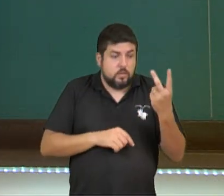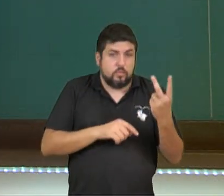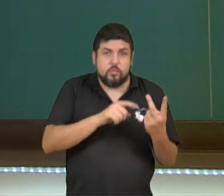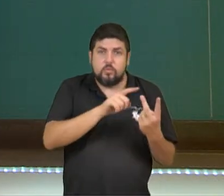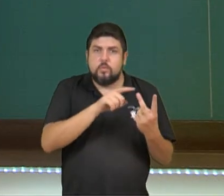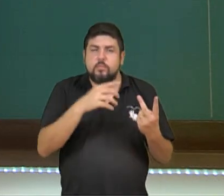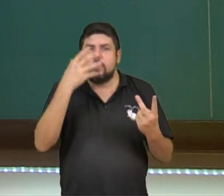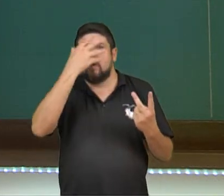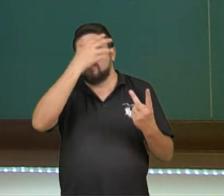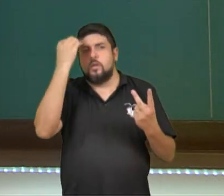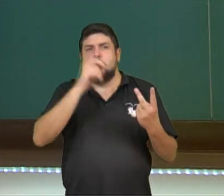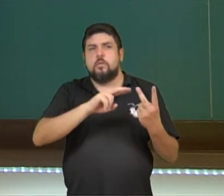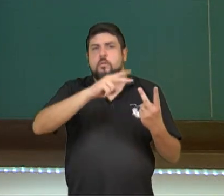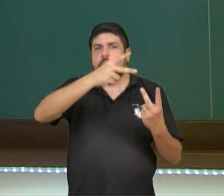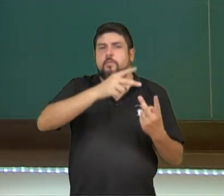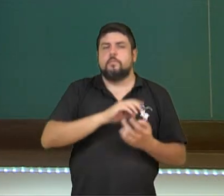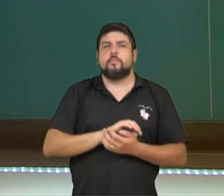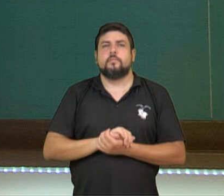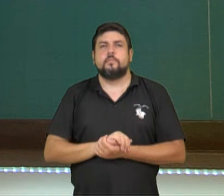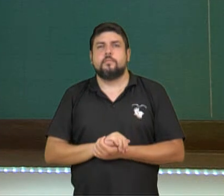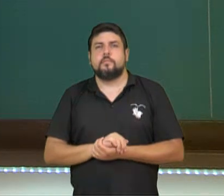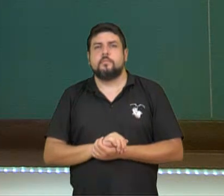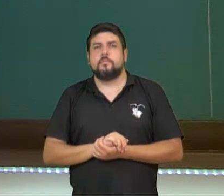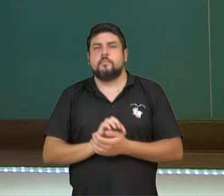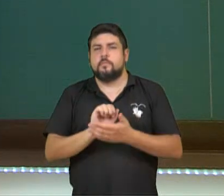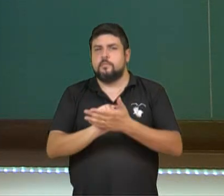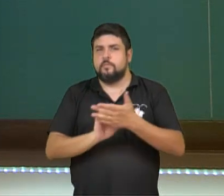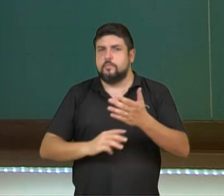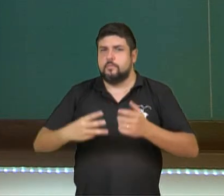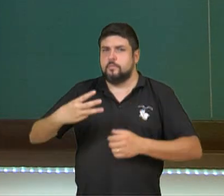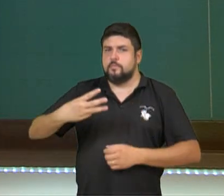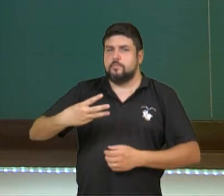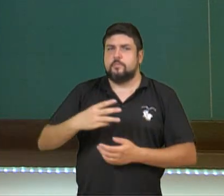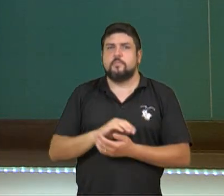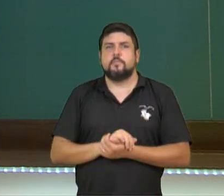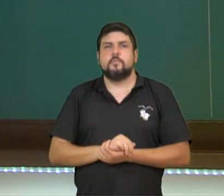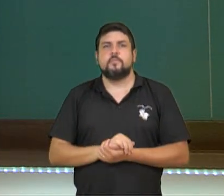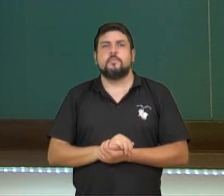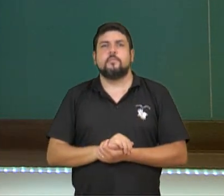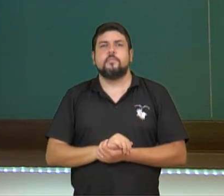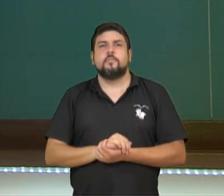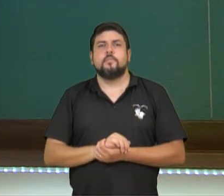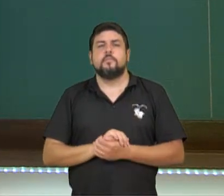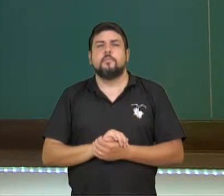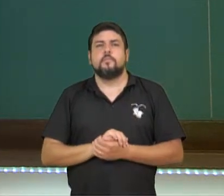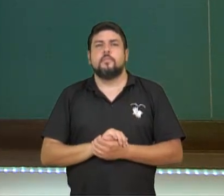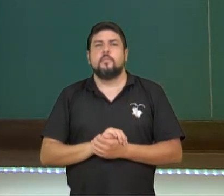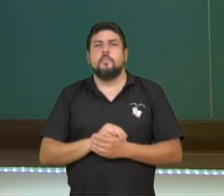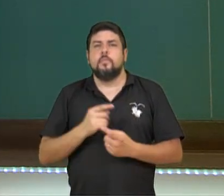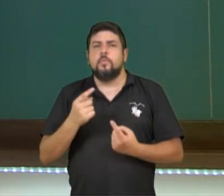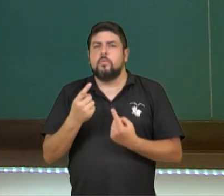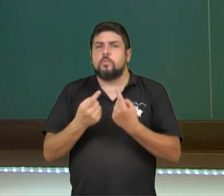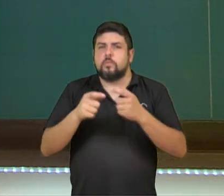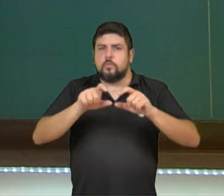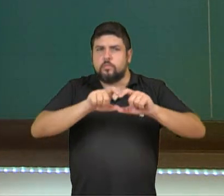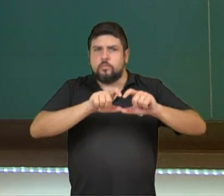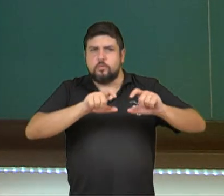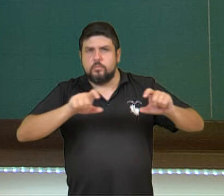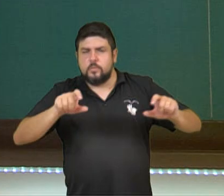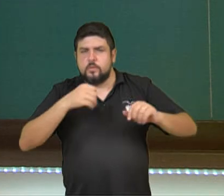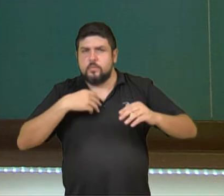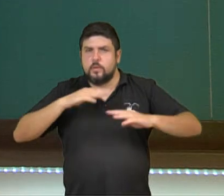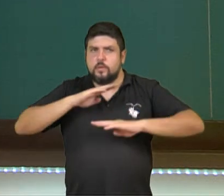de elevar ao quadrado. E vamos para o 3. Qual é a expressão algébrica que representa a situação